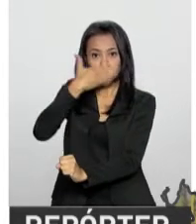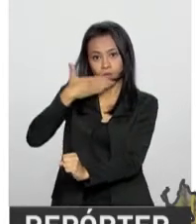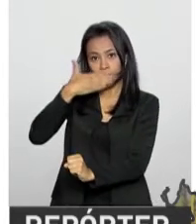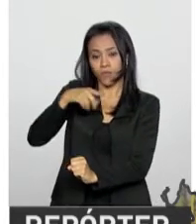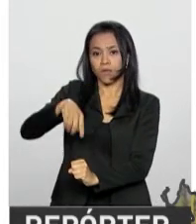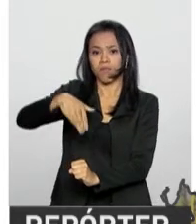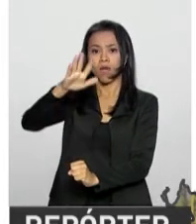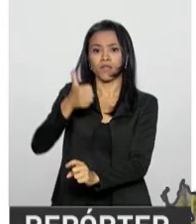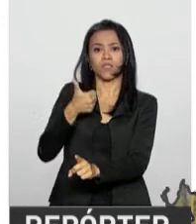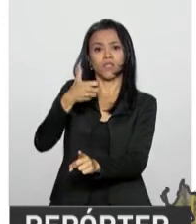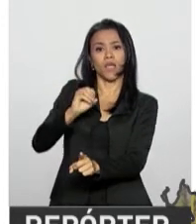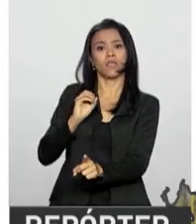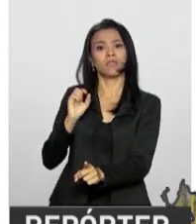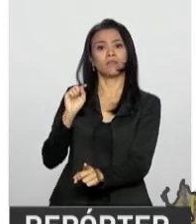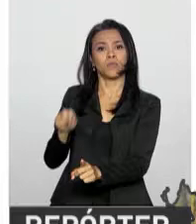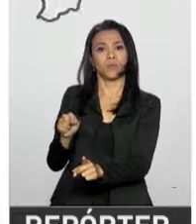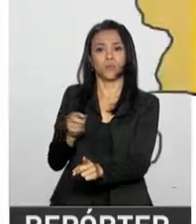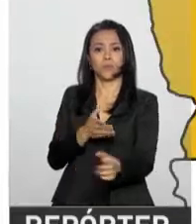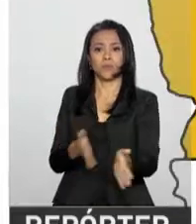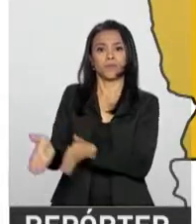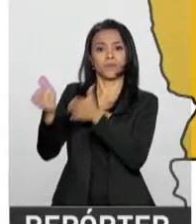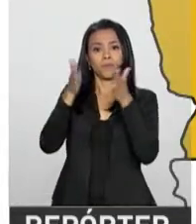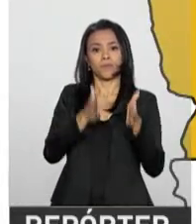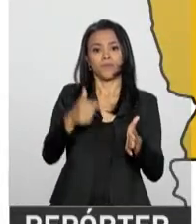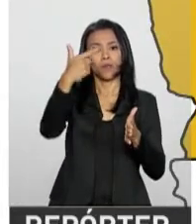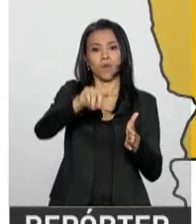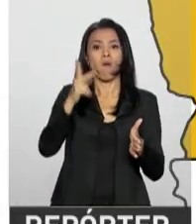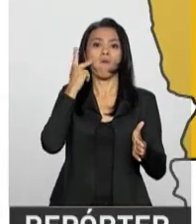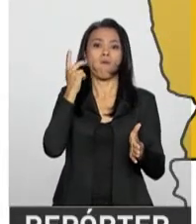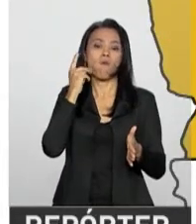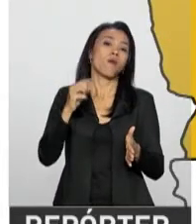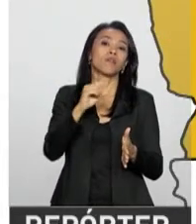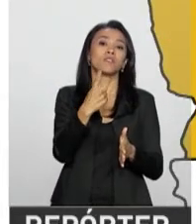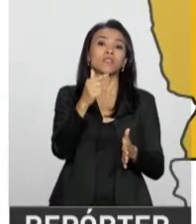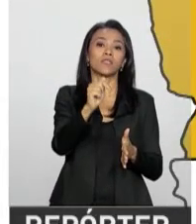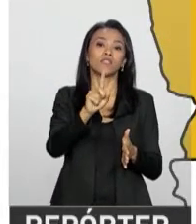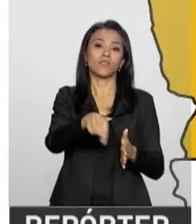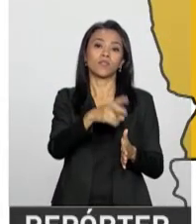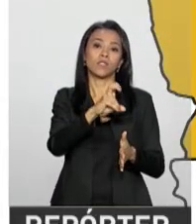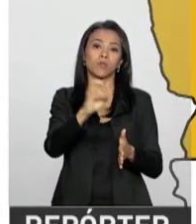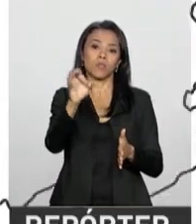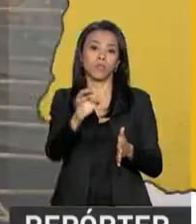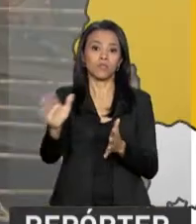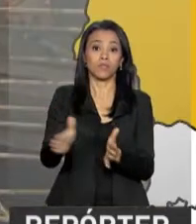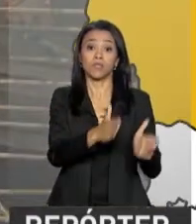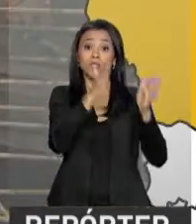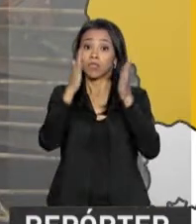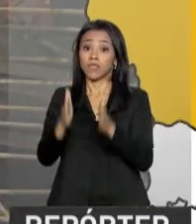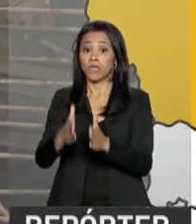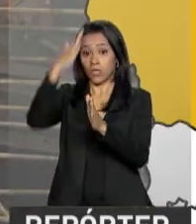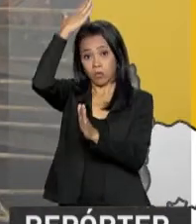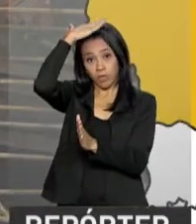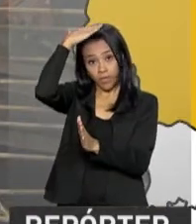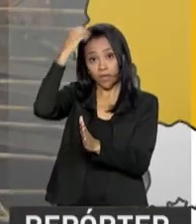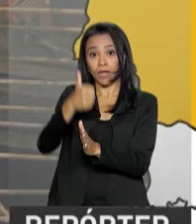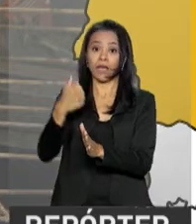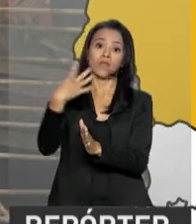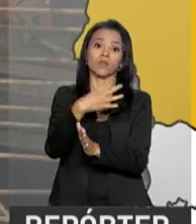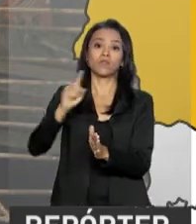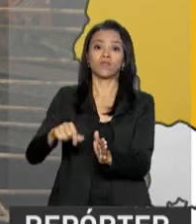de dez mil das colocações seguido do ceará com 17 6 por cento eo paraná com